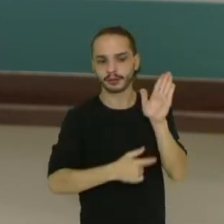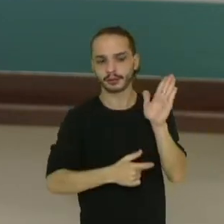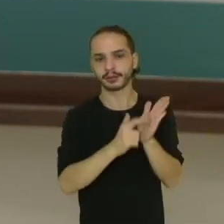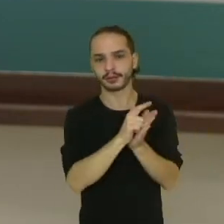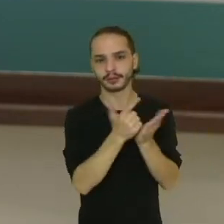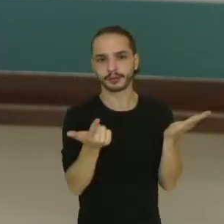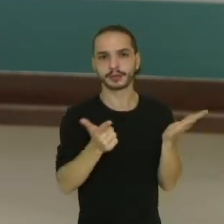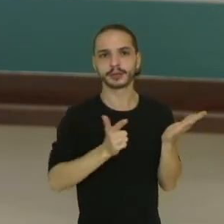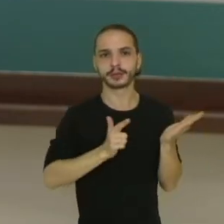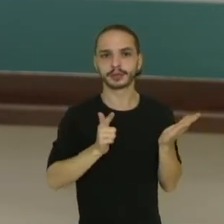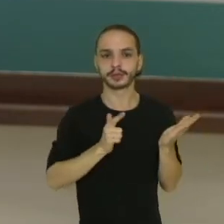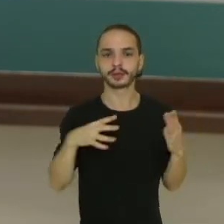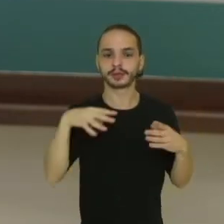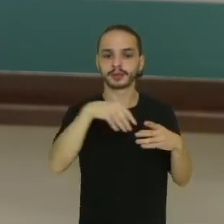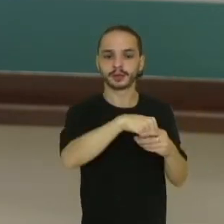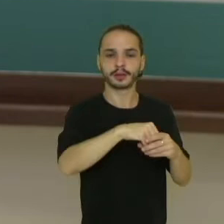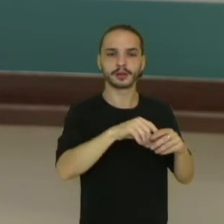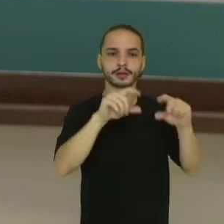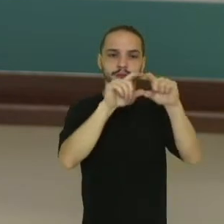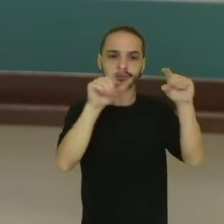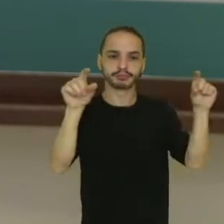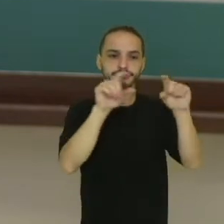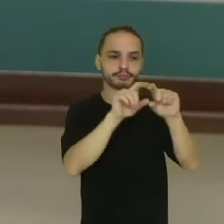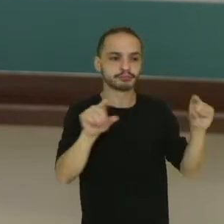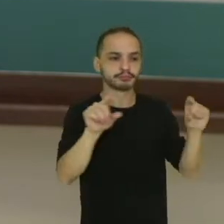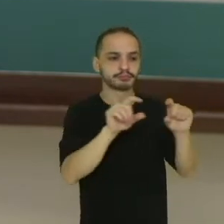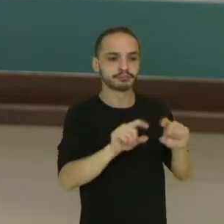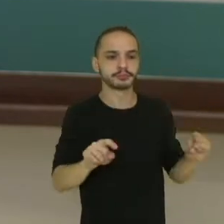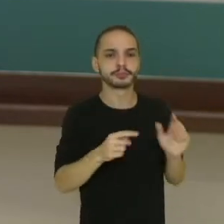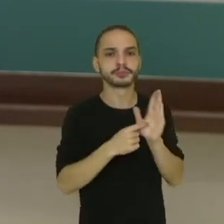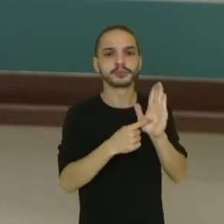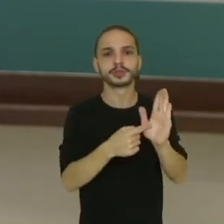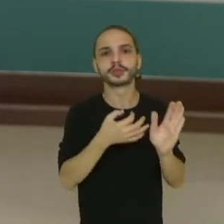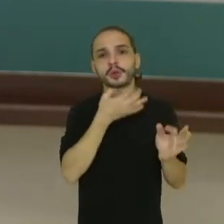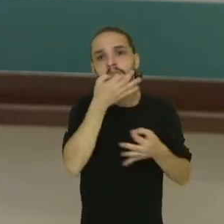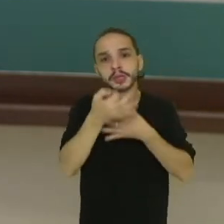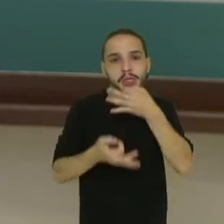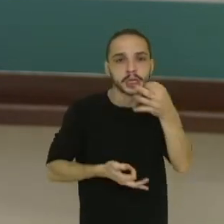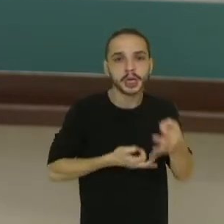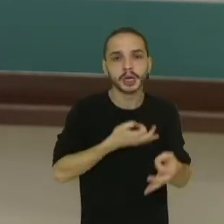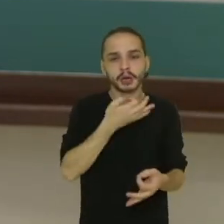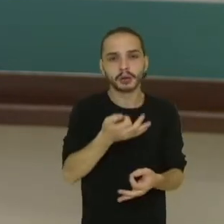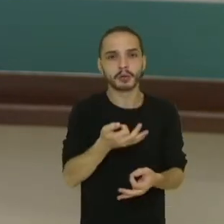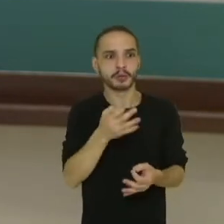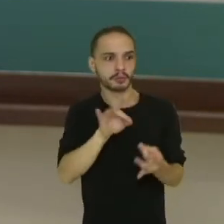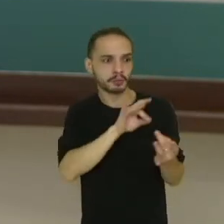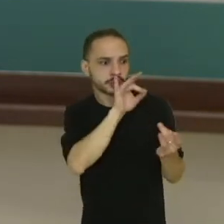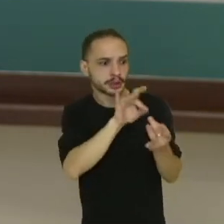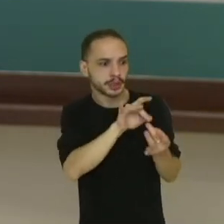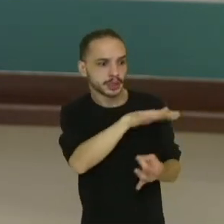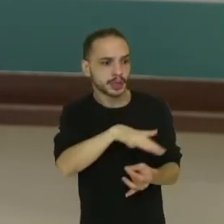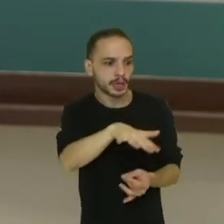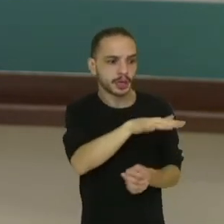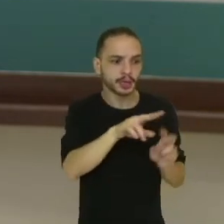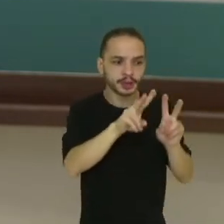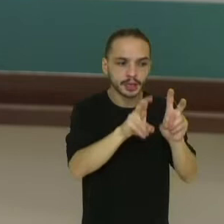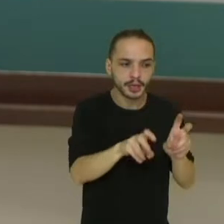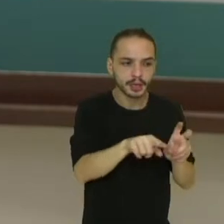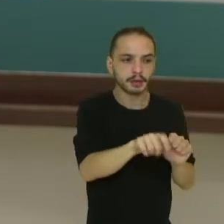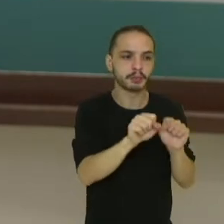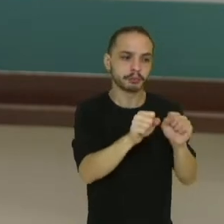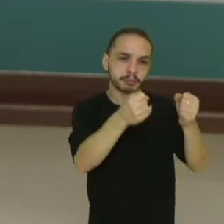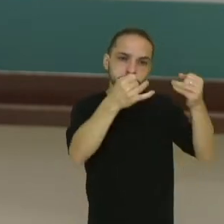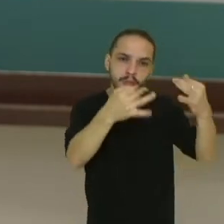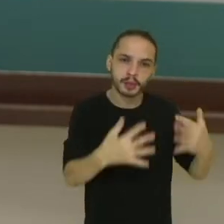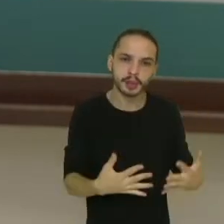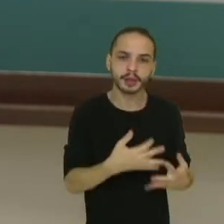também alguns subtítulos com artigos de opinião, a opinião de algum especialista referente ao assunto que está sendo tratado,